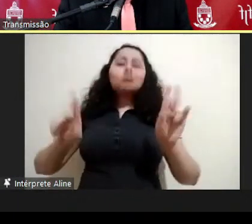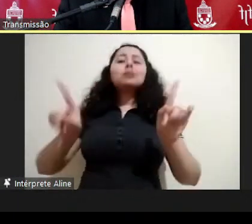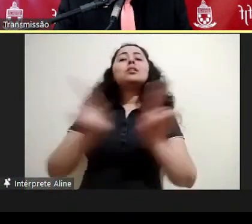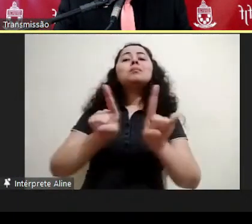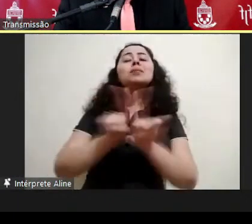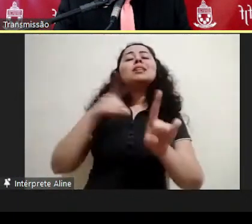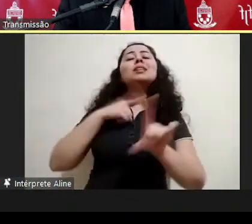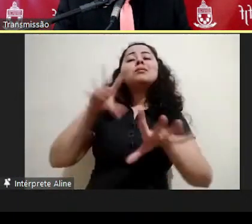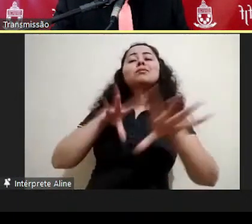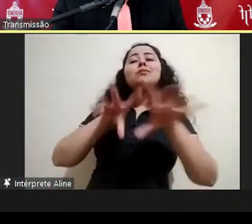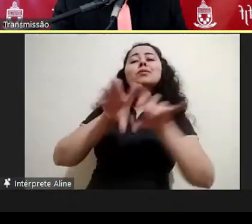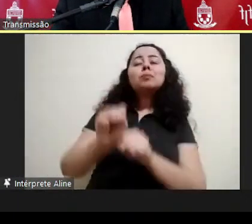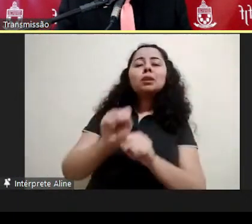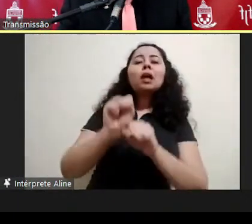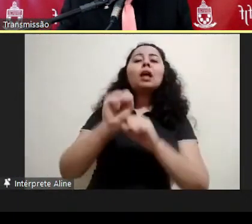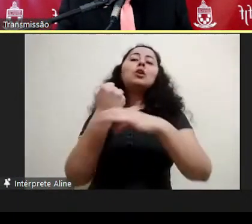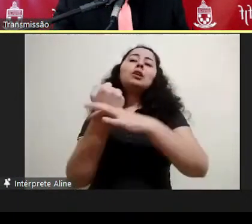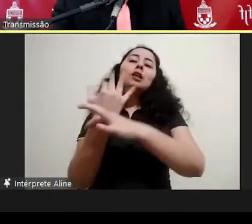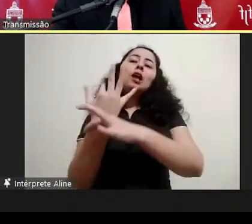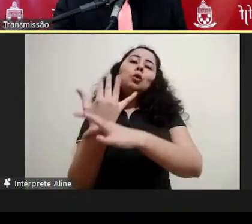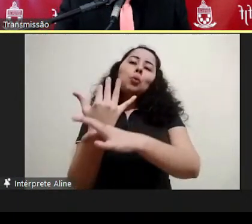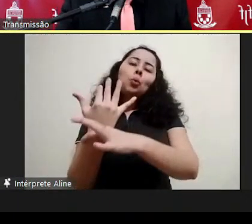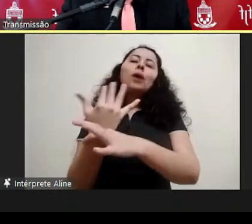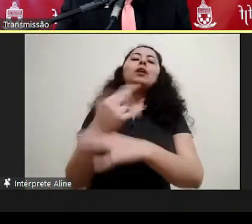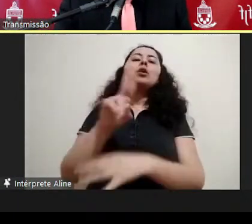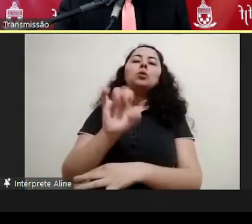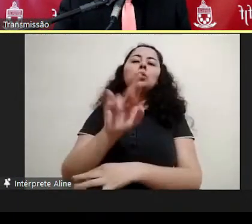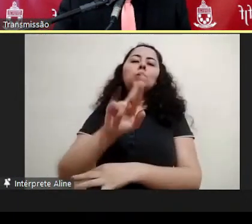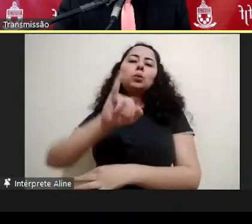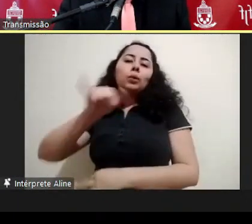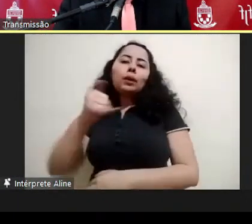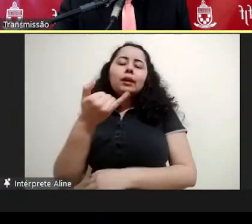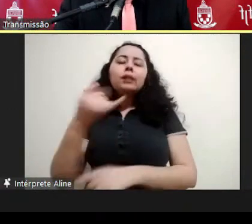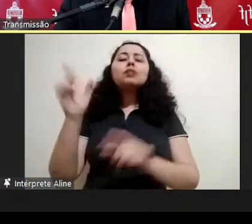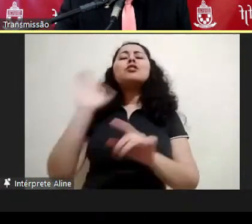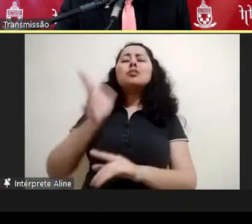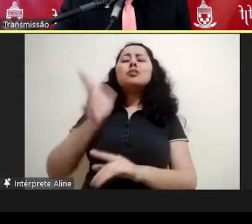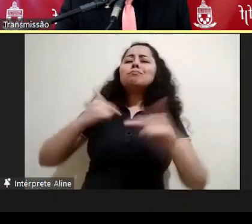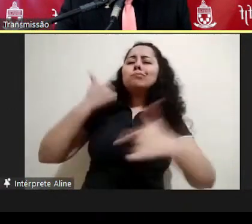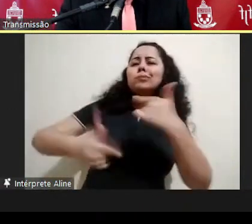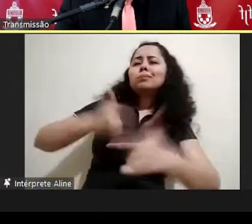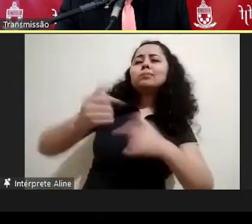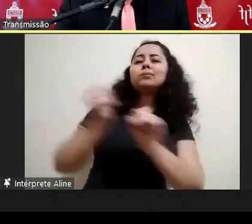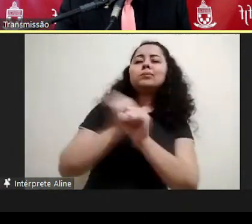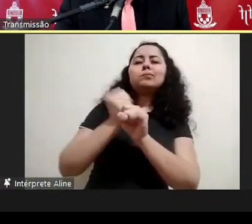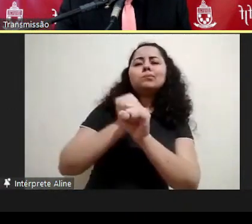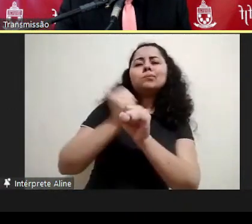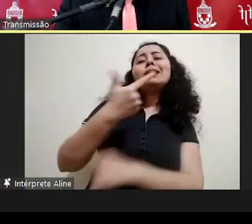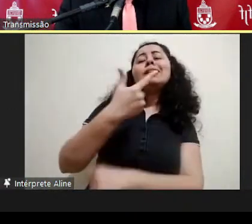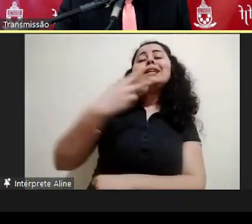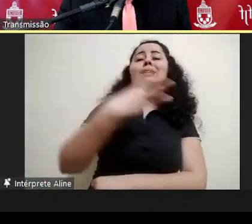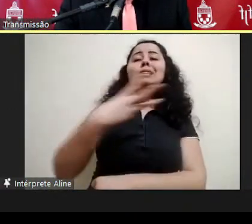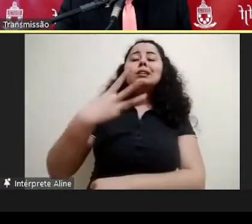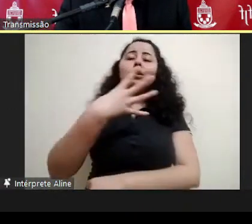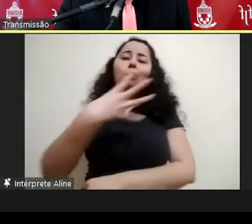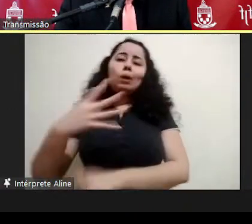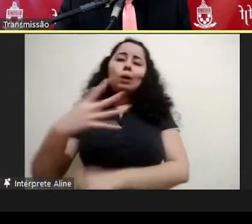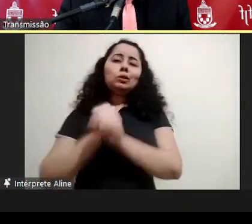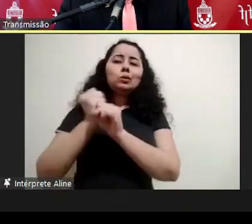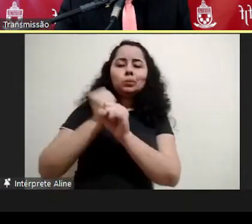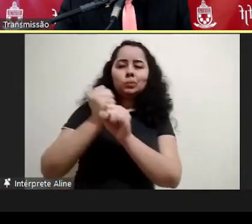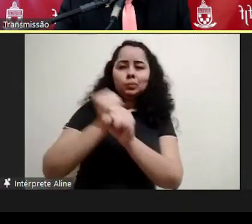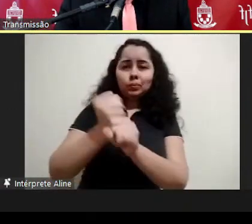UERJ. Foi professor da Facom por 34 anos, onde ocupou os cargos de chefe de departamento, diretor de